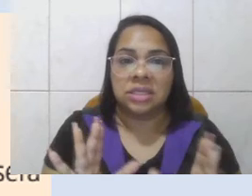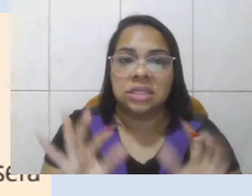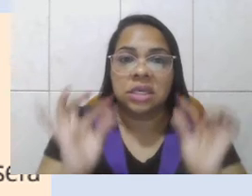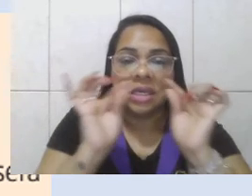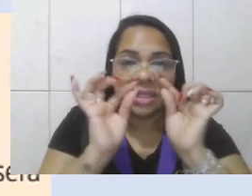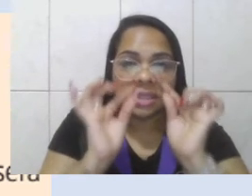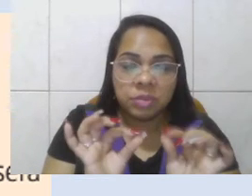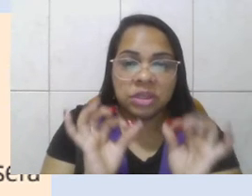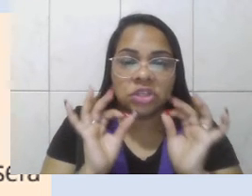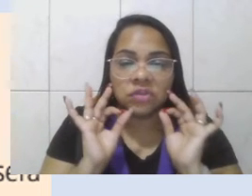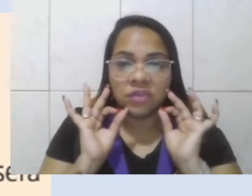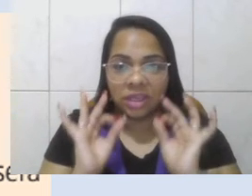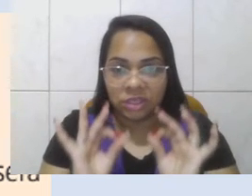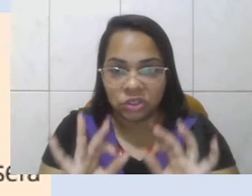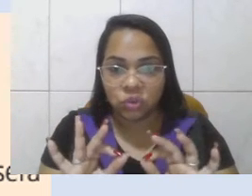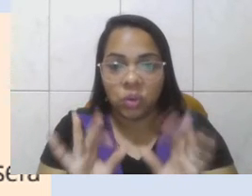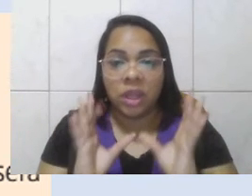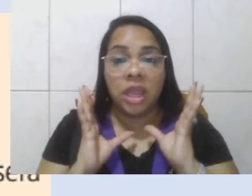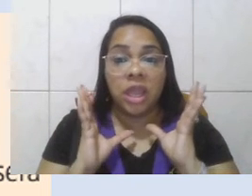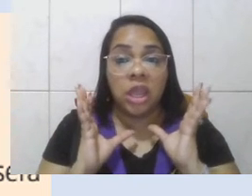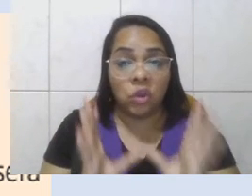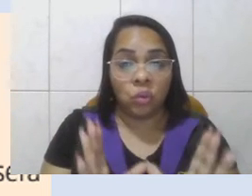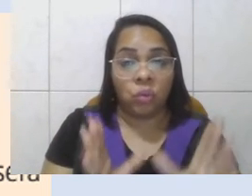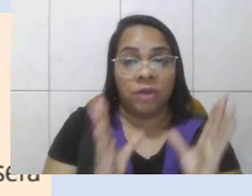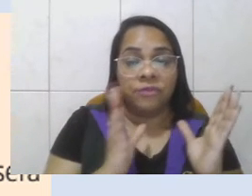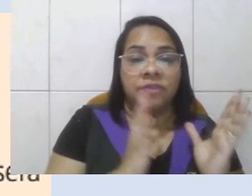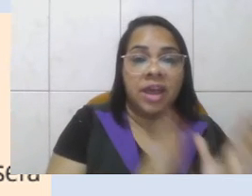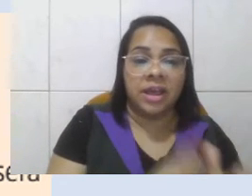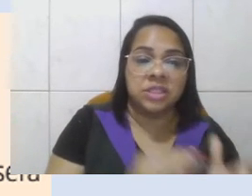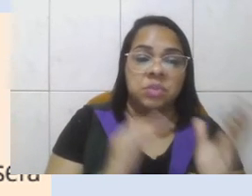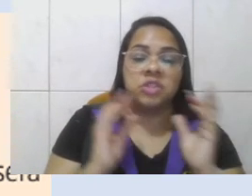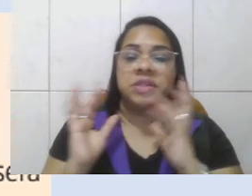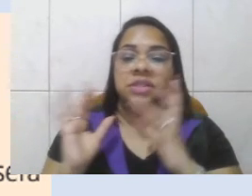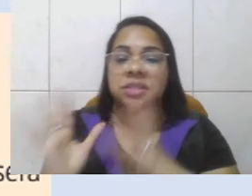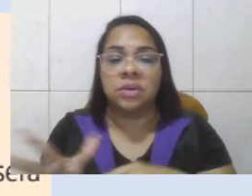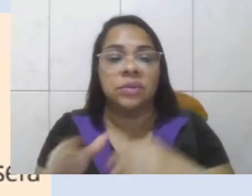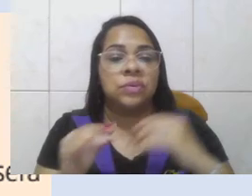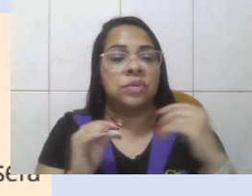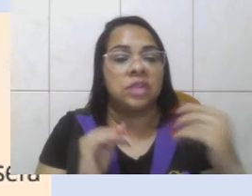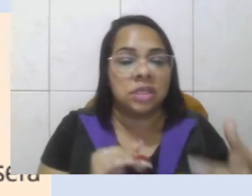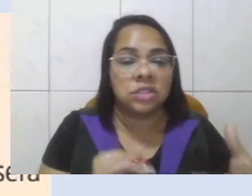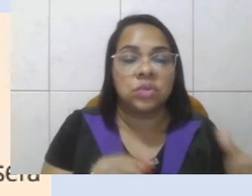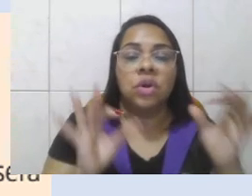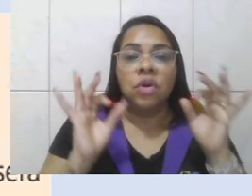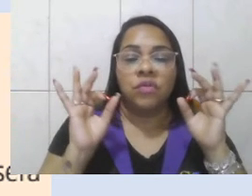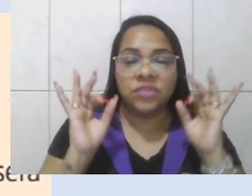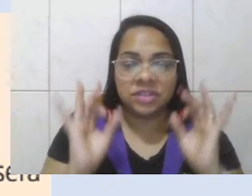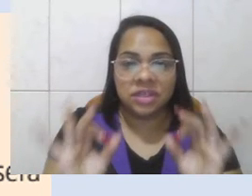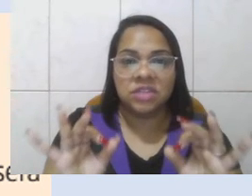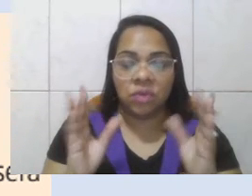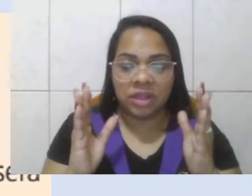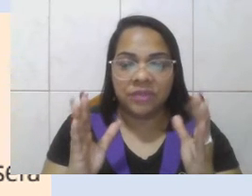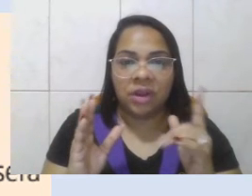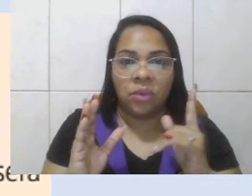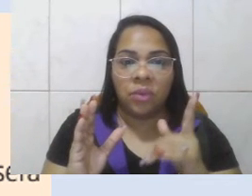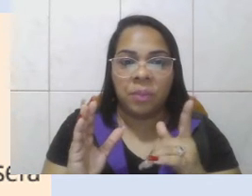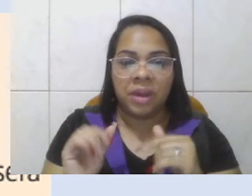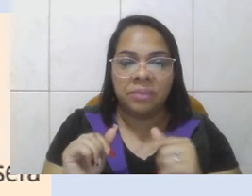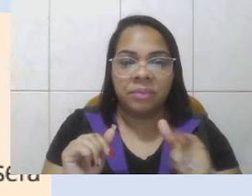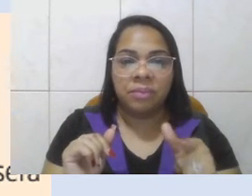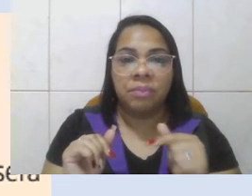e elas. Sempre que tiver isso em uma frase, uma expressão, num texto, vocês vão olhar e